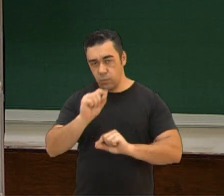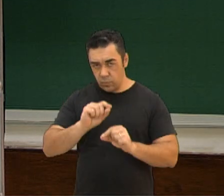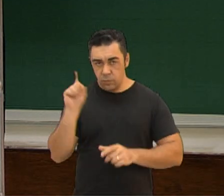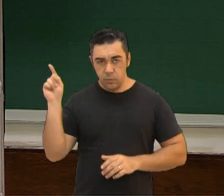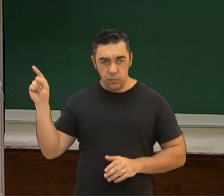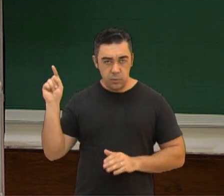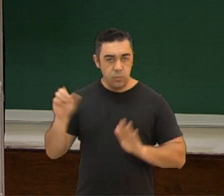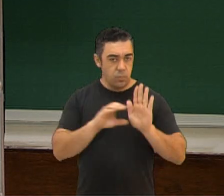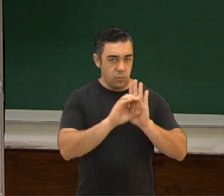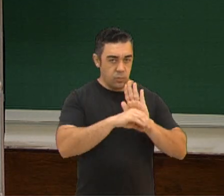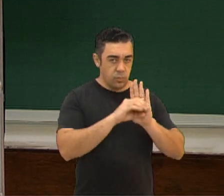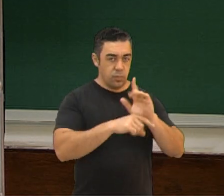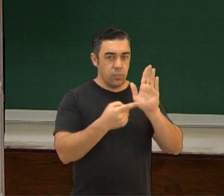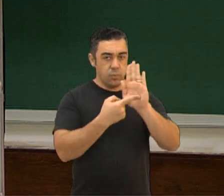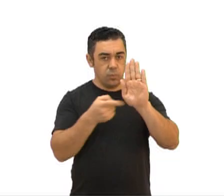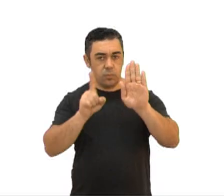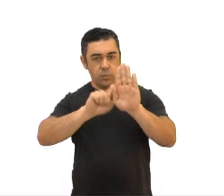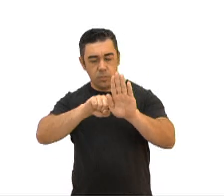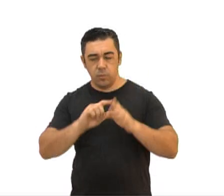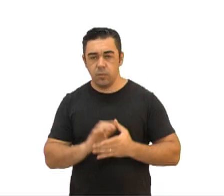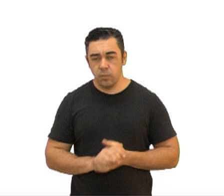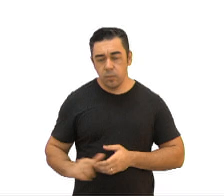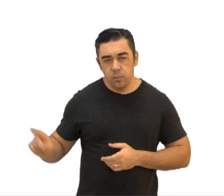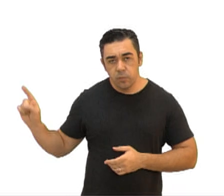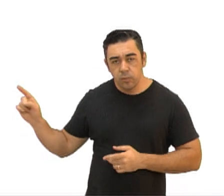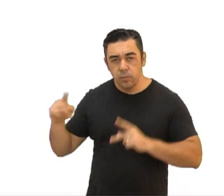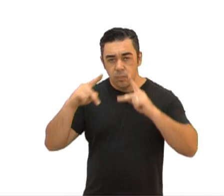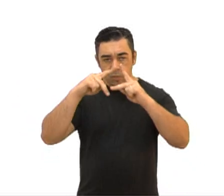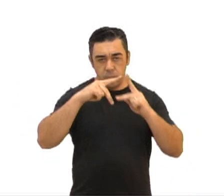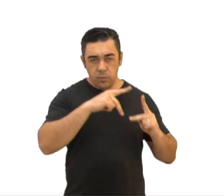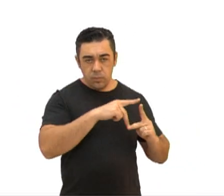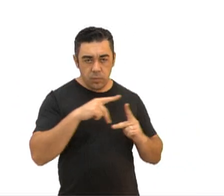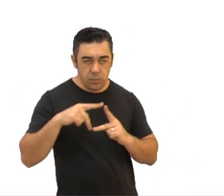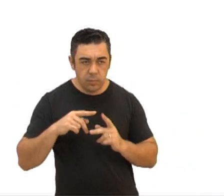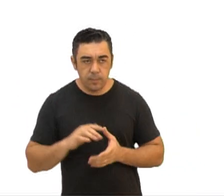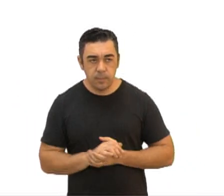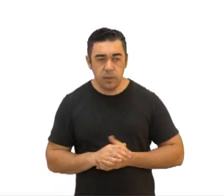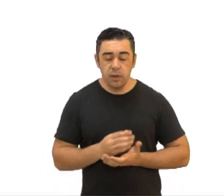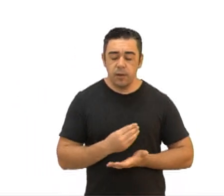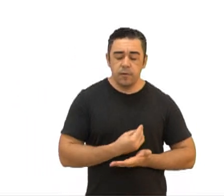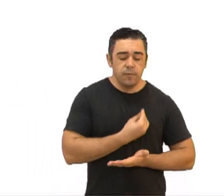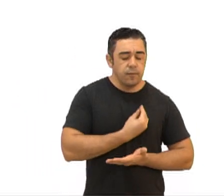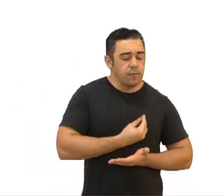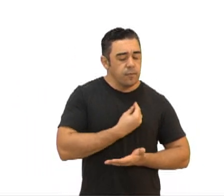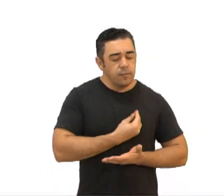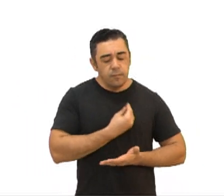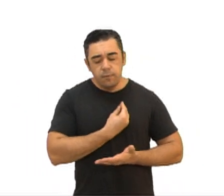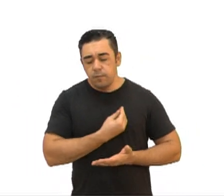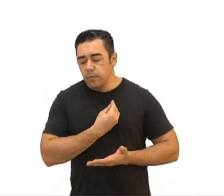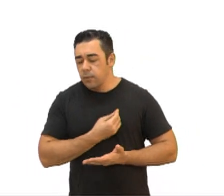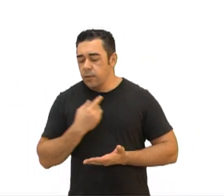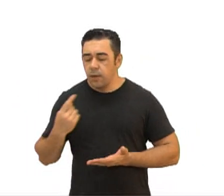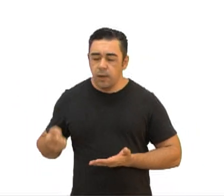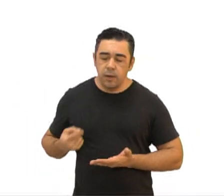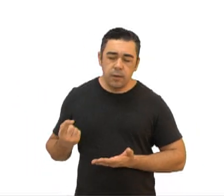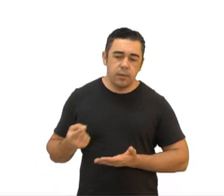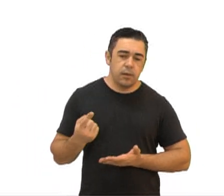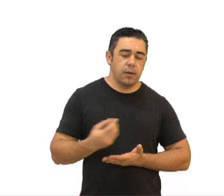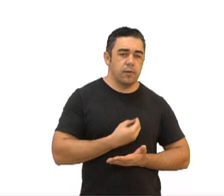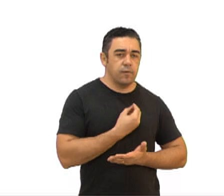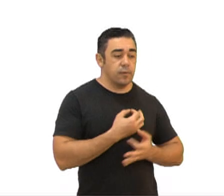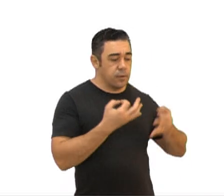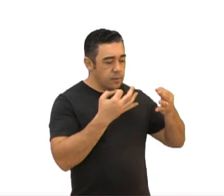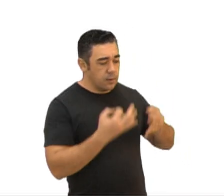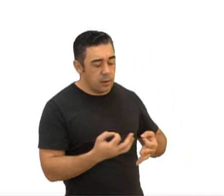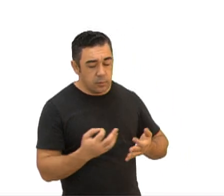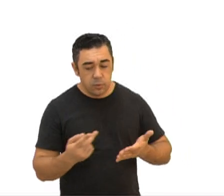desse conceito de metáfora. Então, na tirinha a gente tem aqui, ó, a vida é uma eterna batalha entre o certo e o